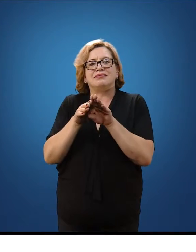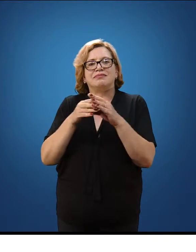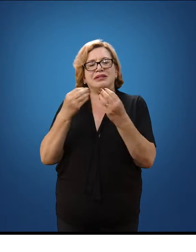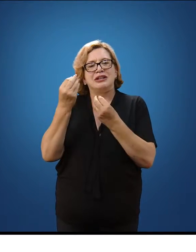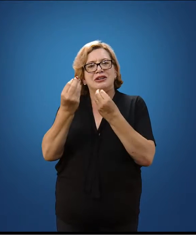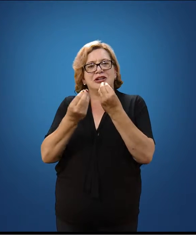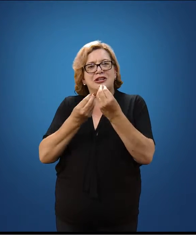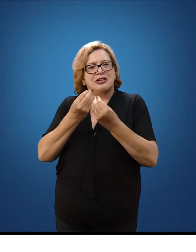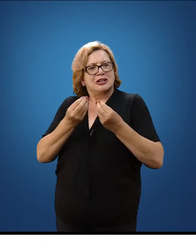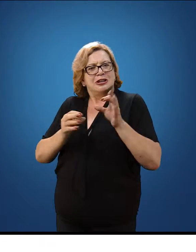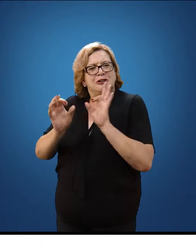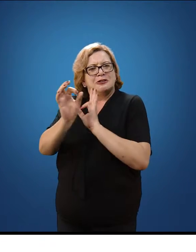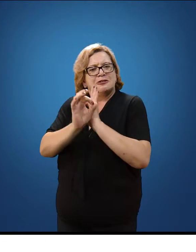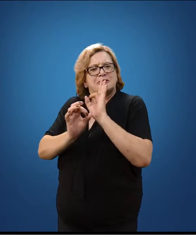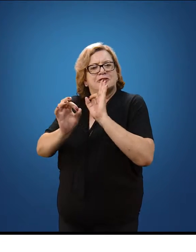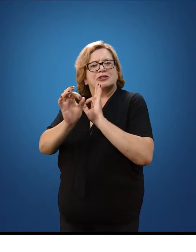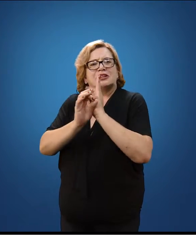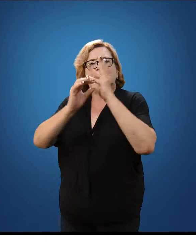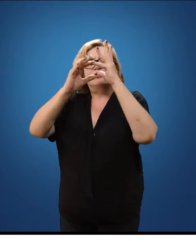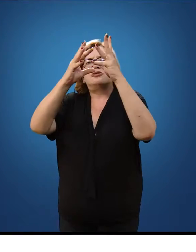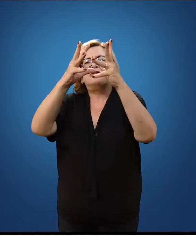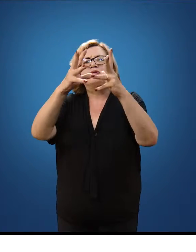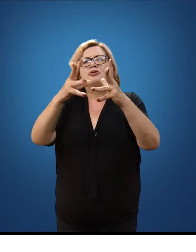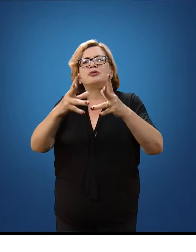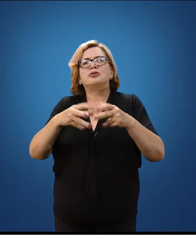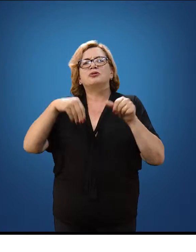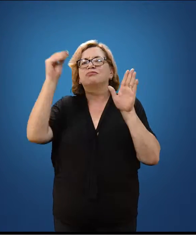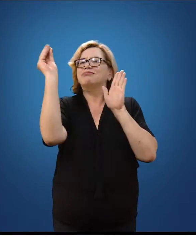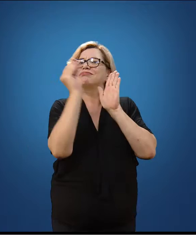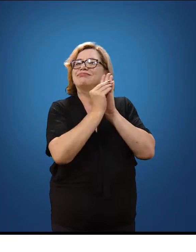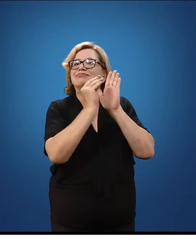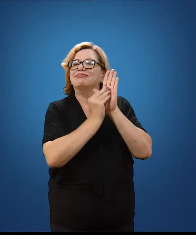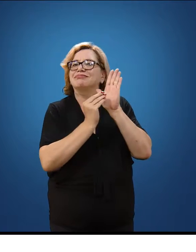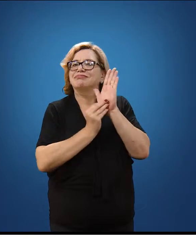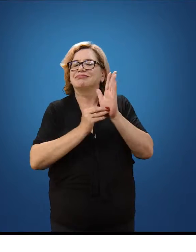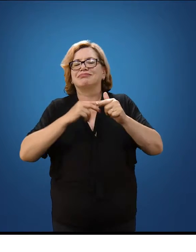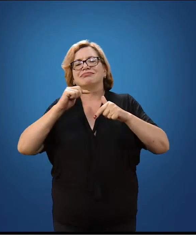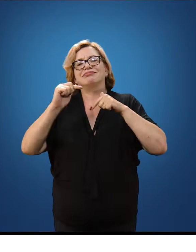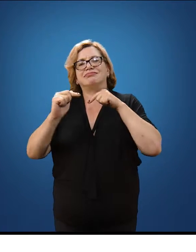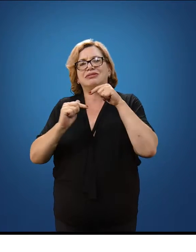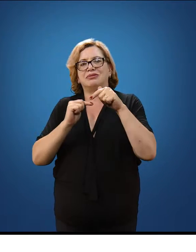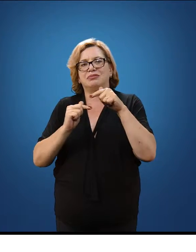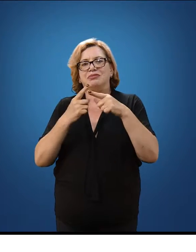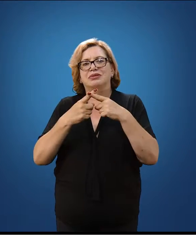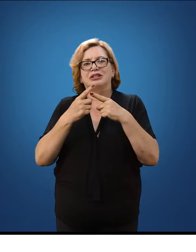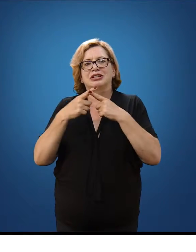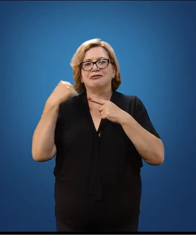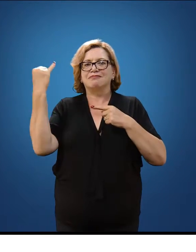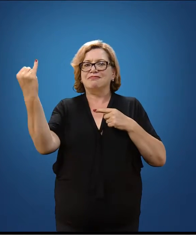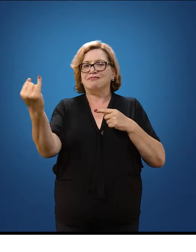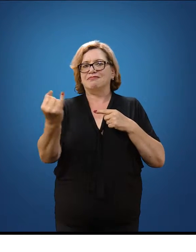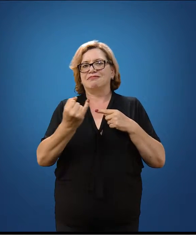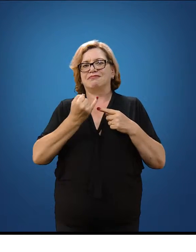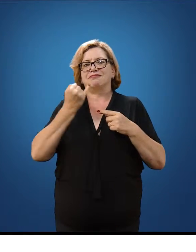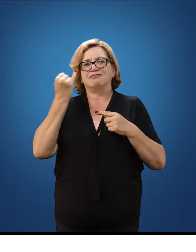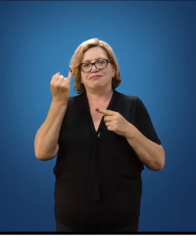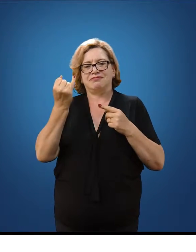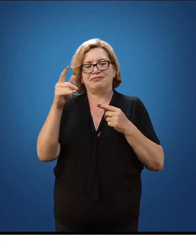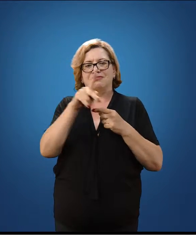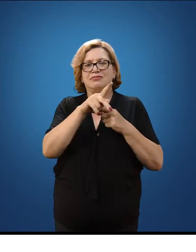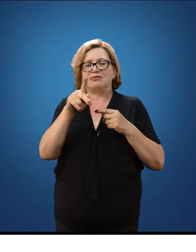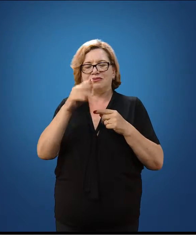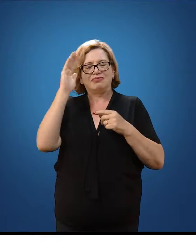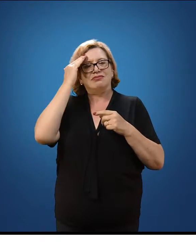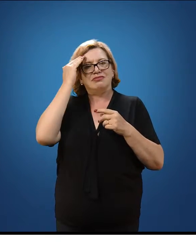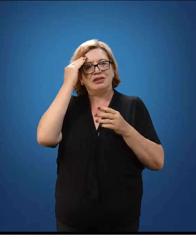aplicativos e nas aulas que ele prepara todo o conteúdo que ele vai trabalhar, né? Porque isso que é o importante, é o professor saber